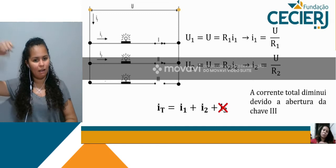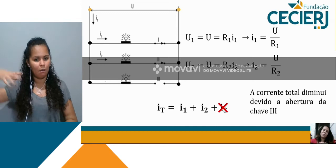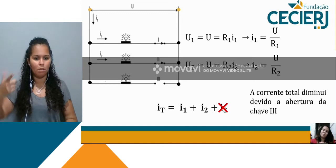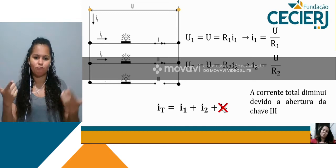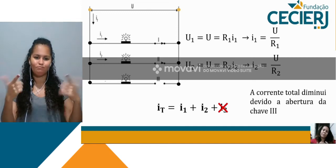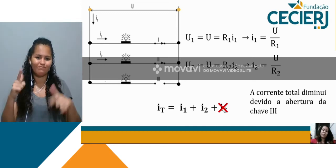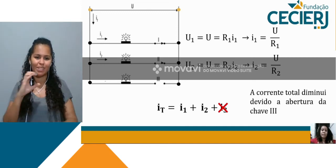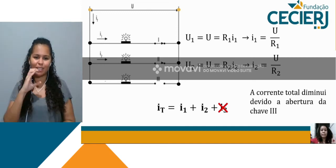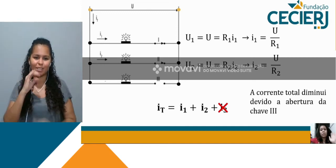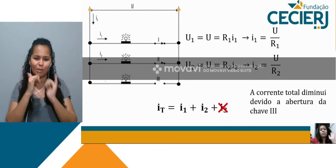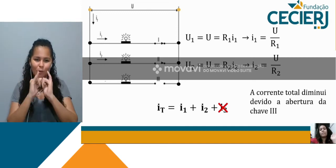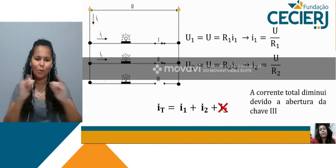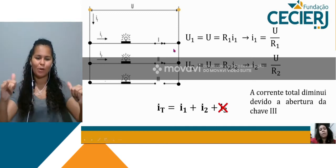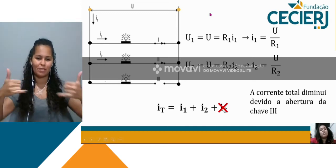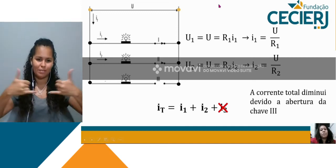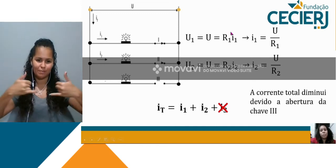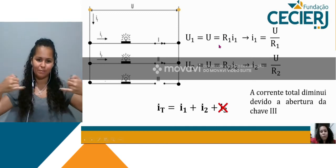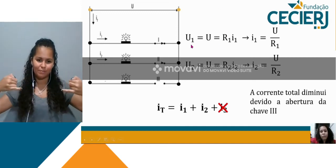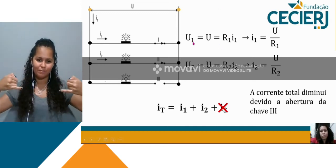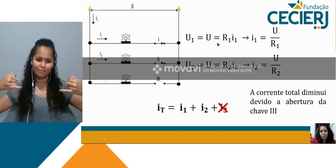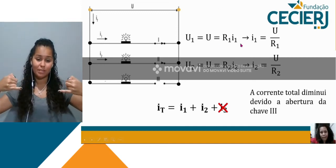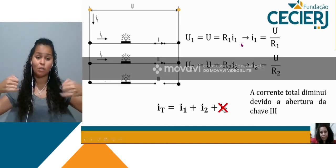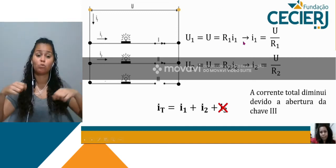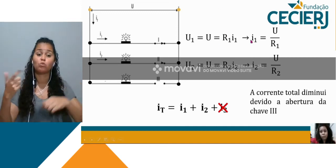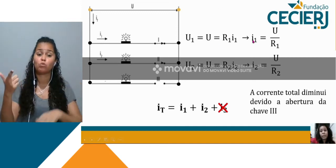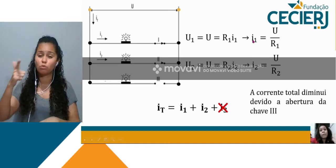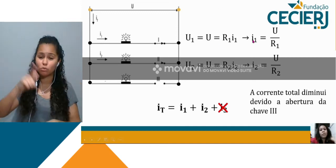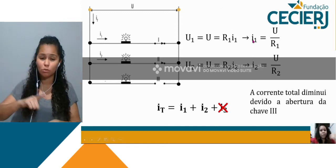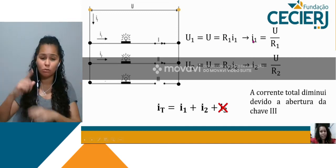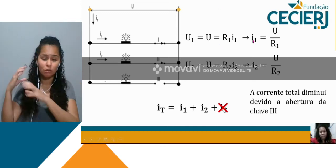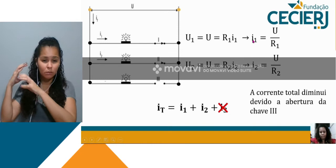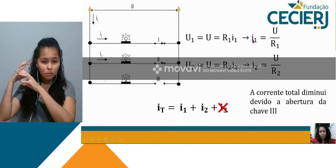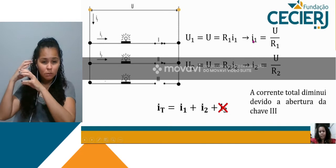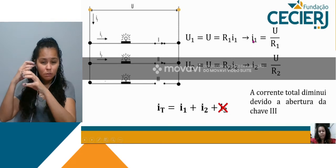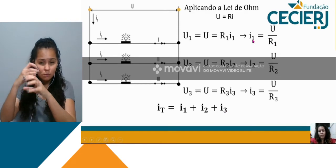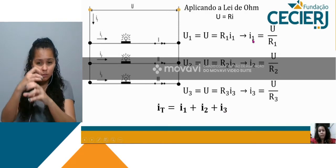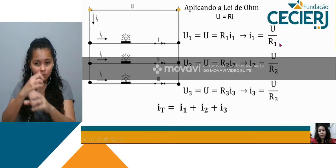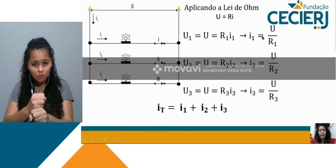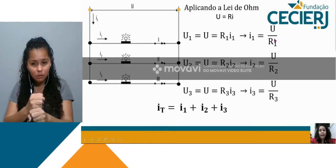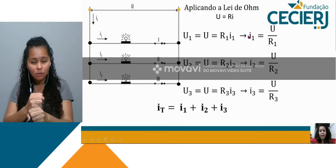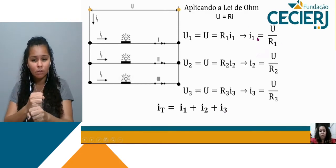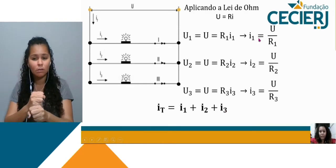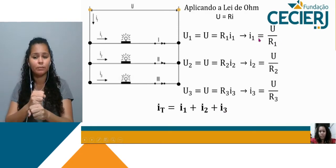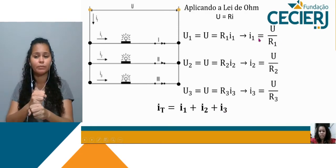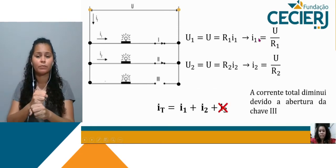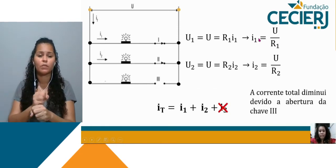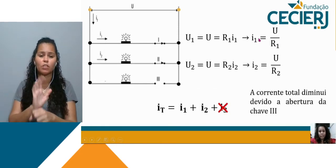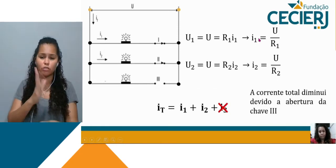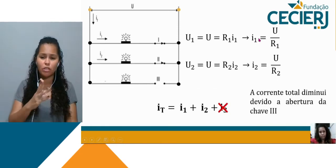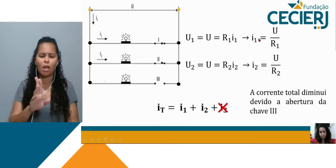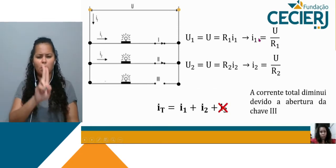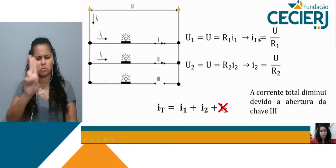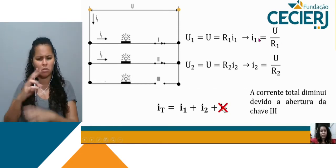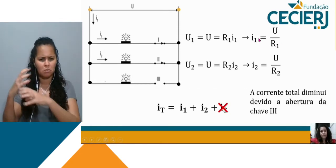passando por mim. Então, a gente vai, de novo, calcular. Por que eu calculei, né? A corrente aqui e